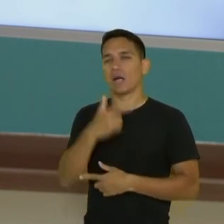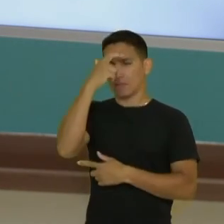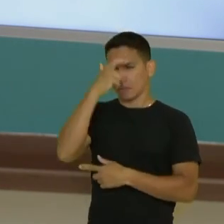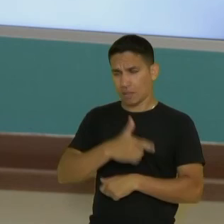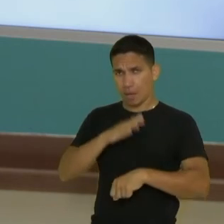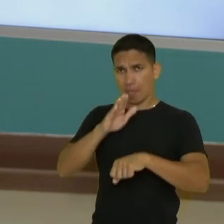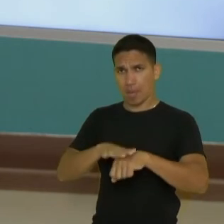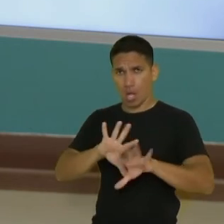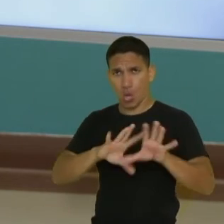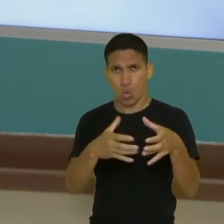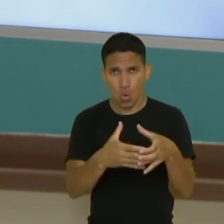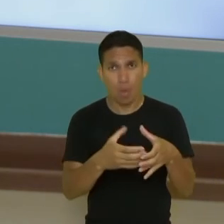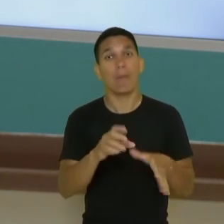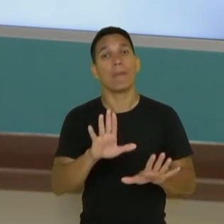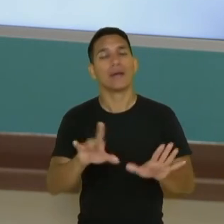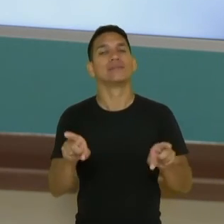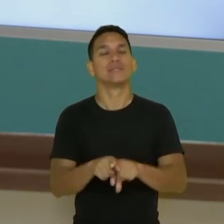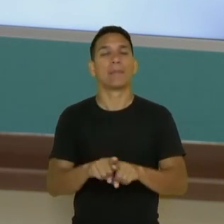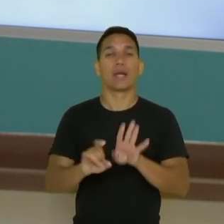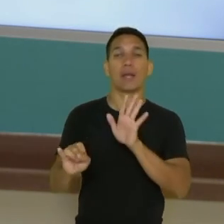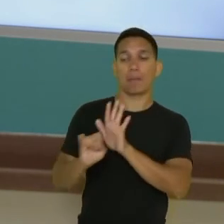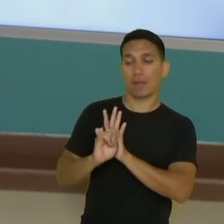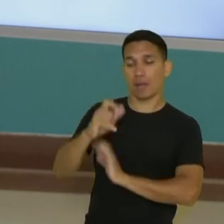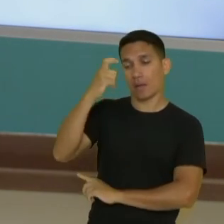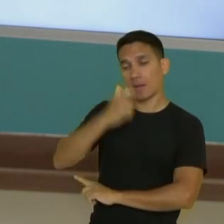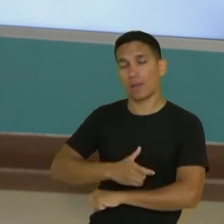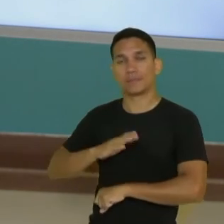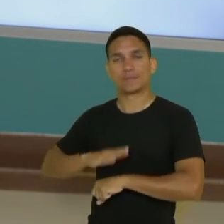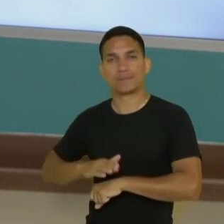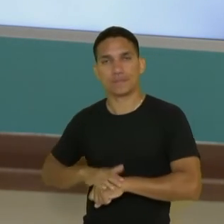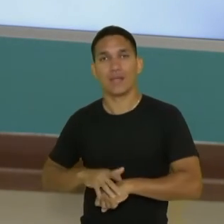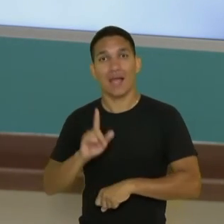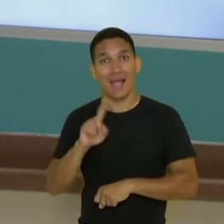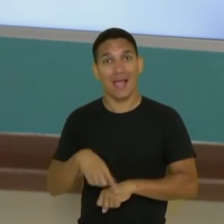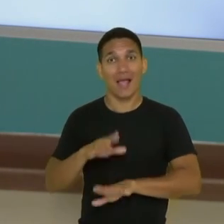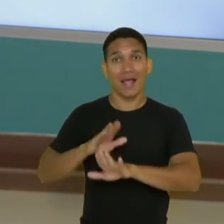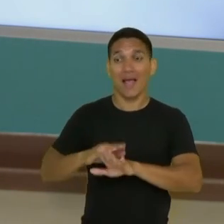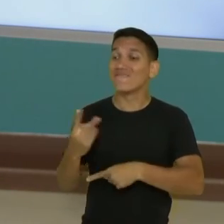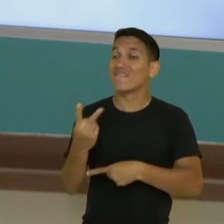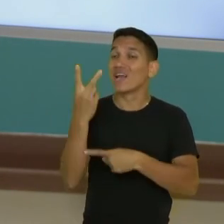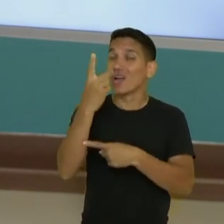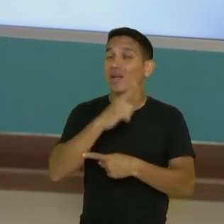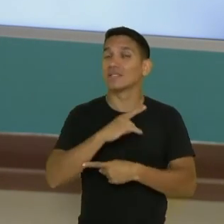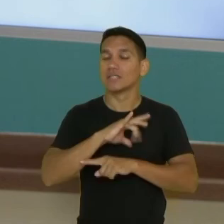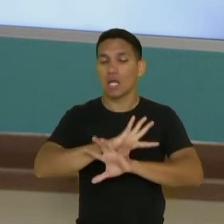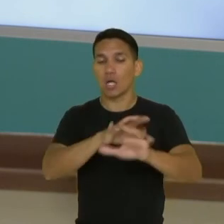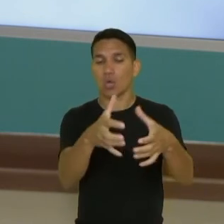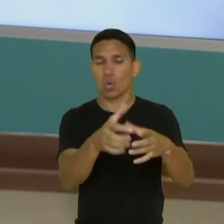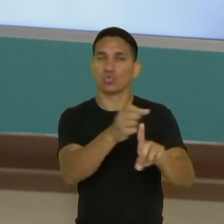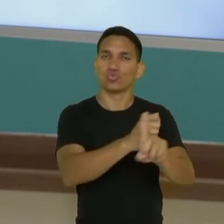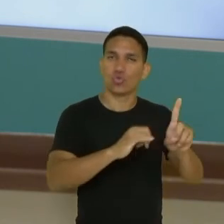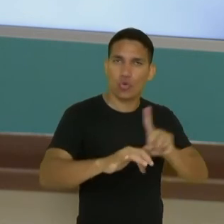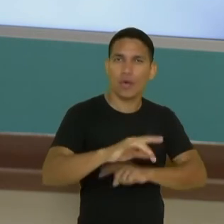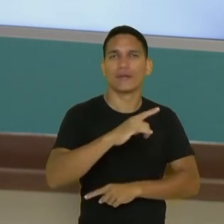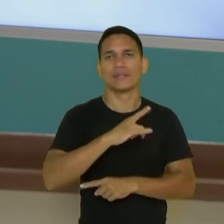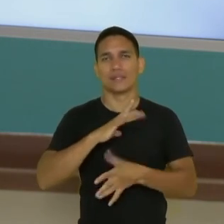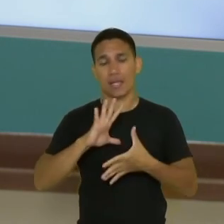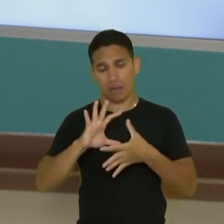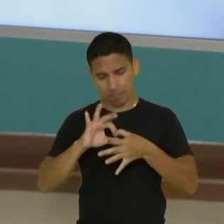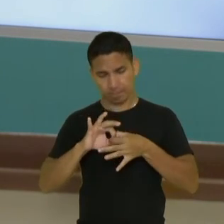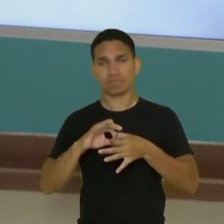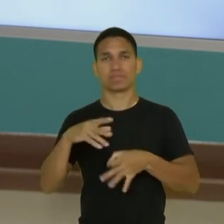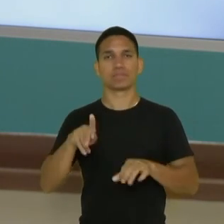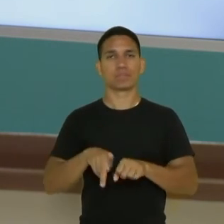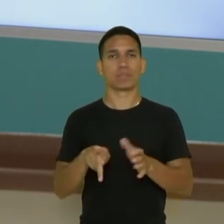pessoal. Então, são esses valores que uma nação se configura, que às vezes uma sociedade se configura ou que você se configura.